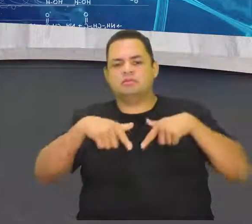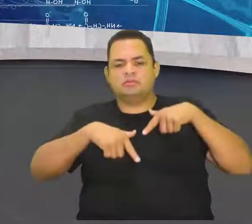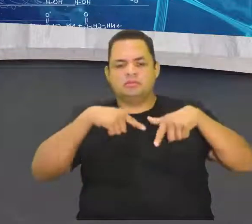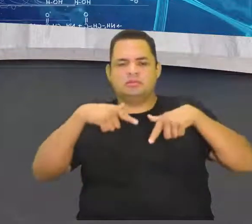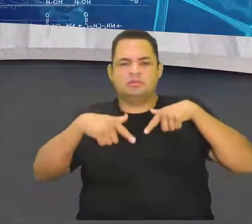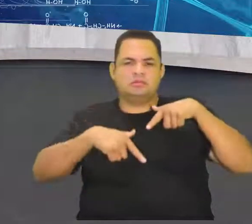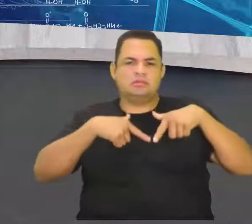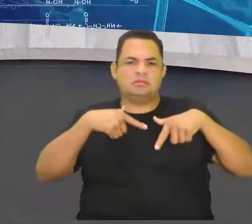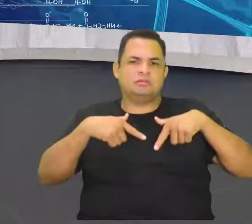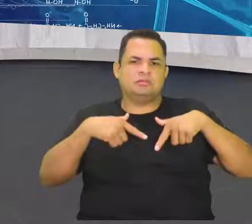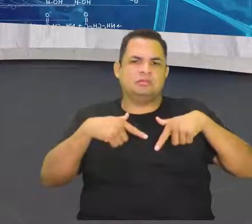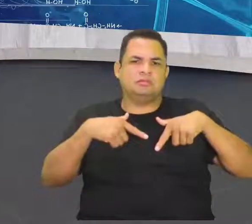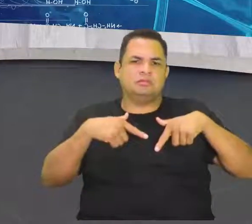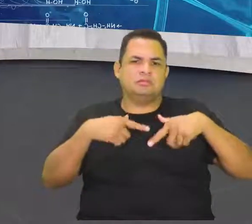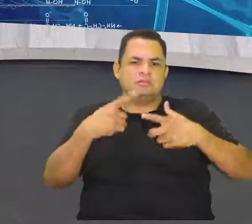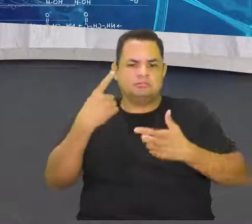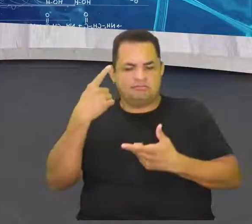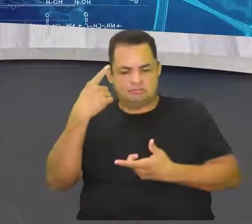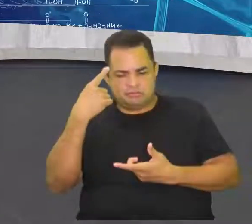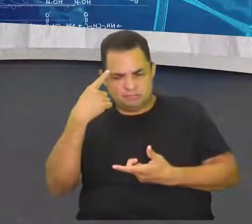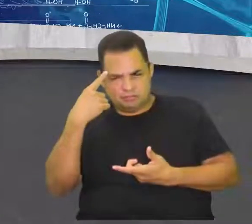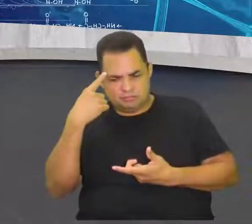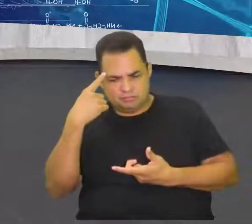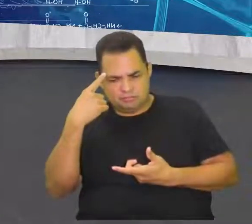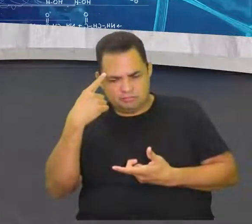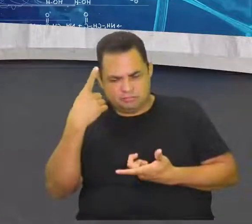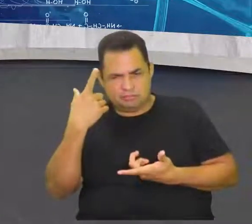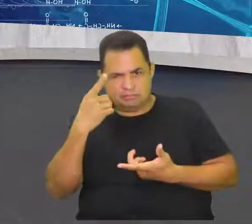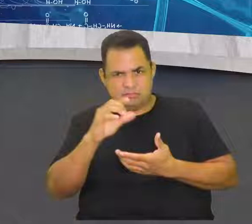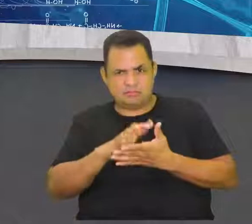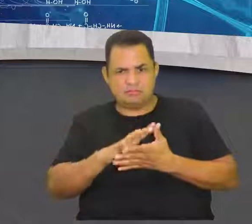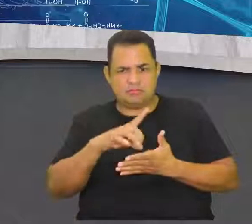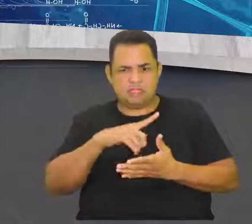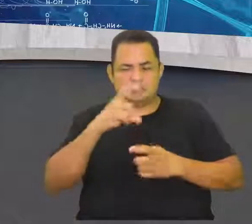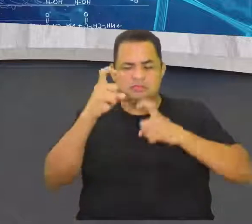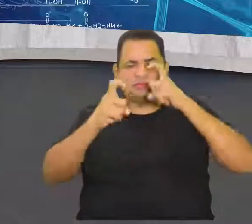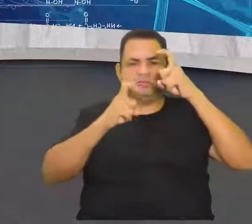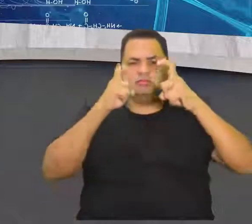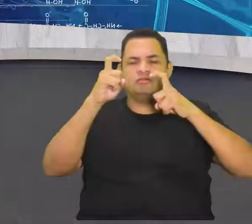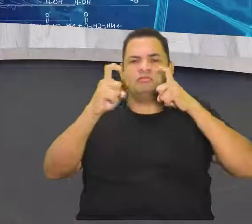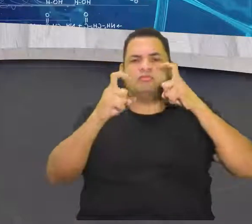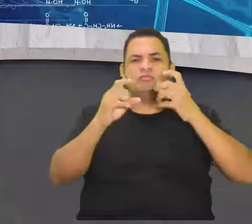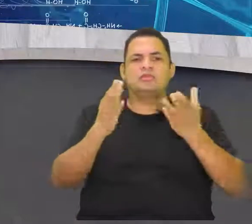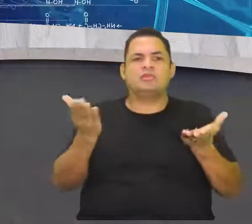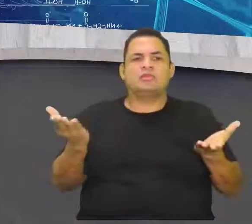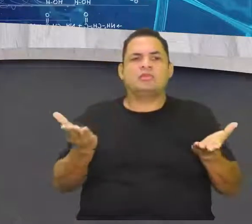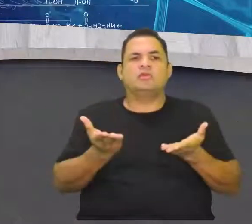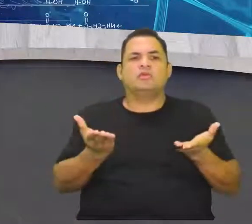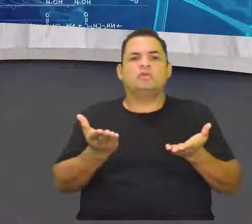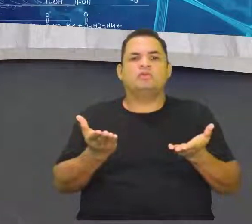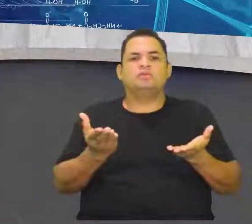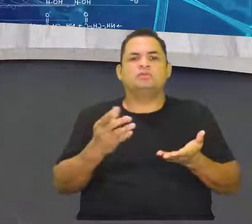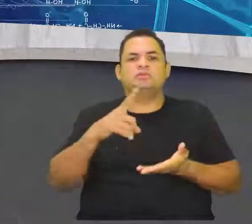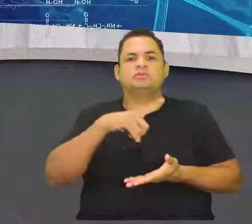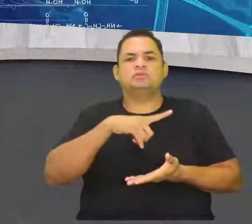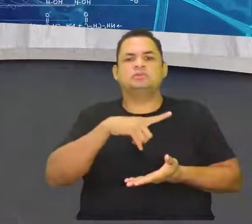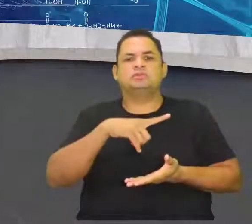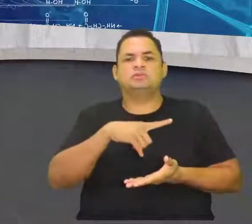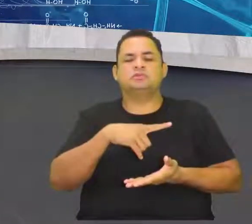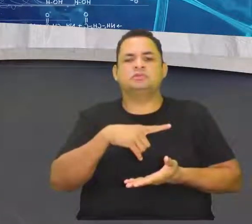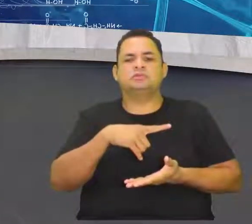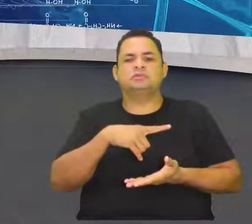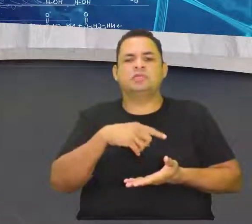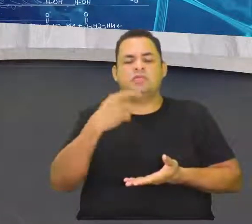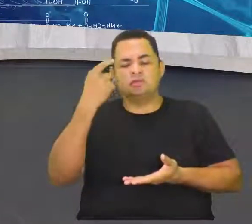trabalhados com um pensamento que traga essa preocupação. Tanto que hoje nós já temos, né,